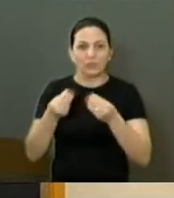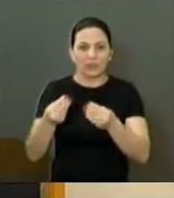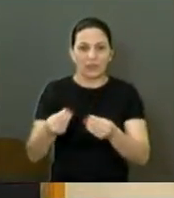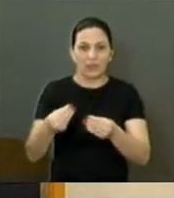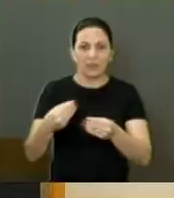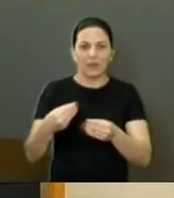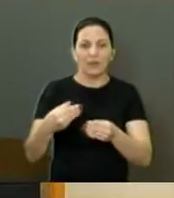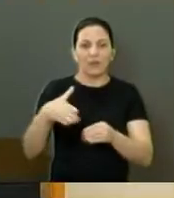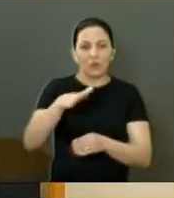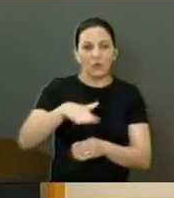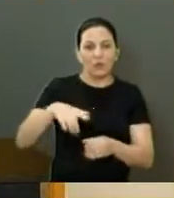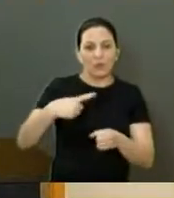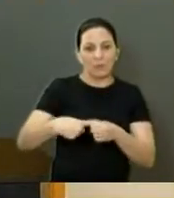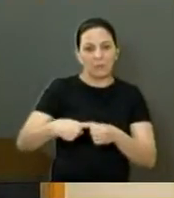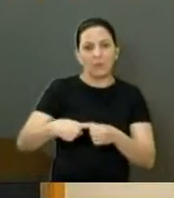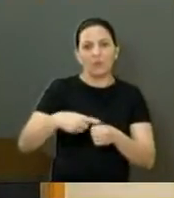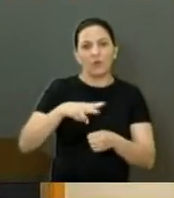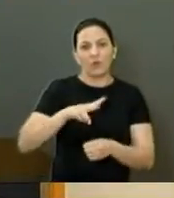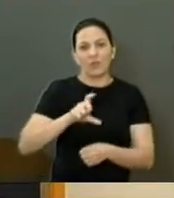Vila Copos.